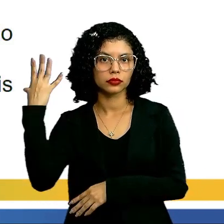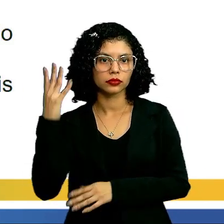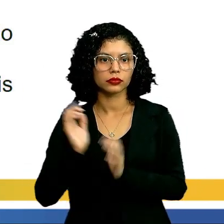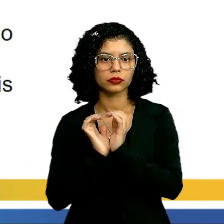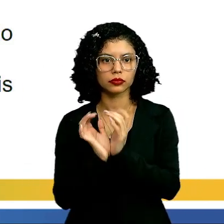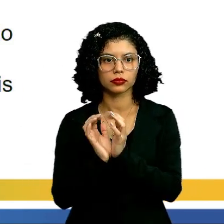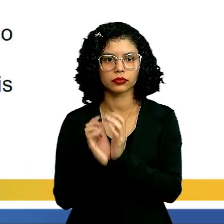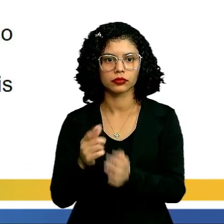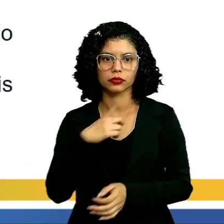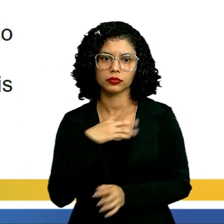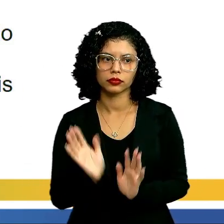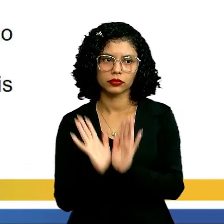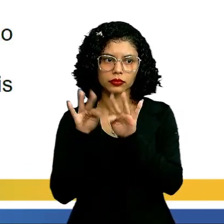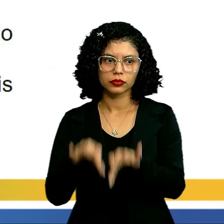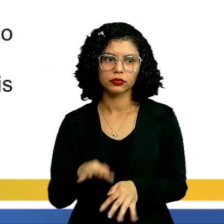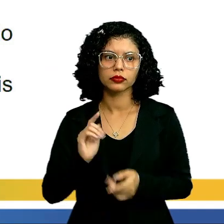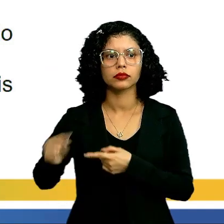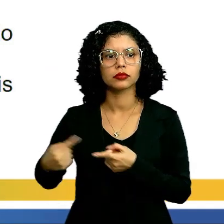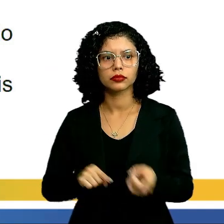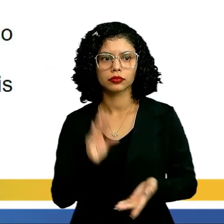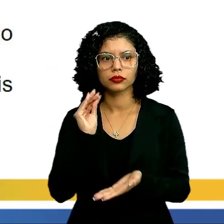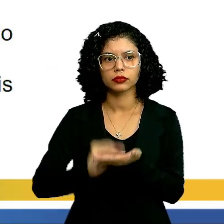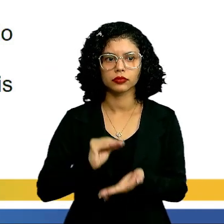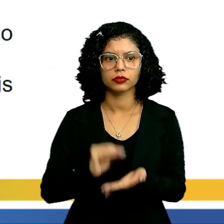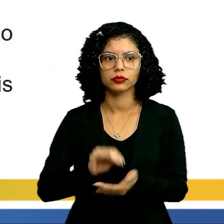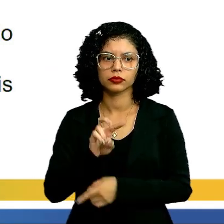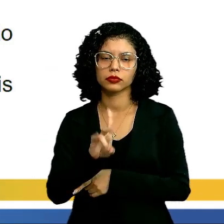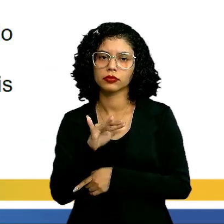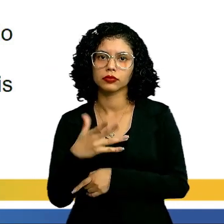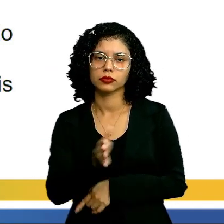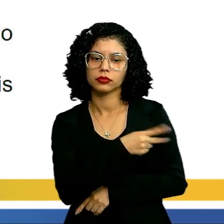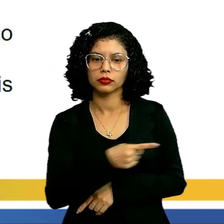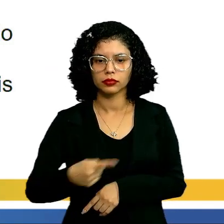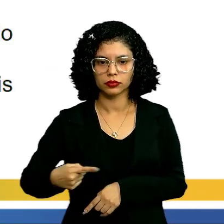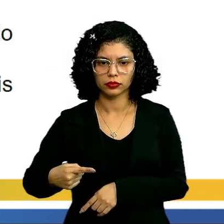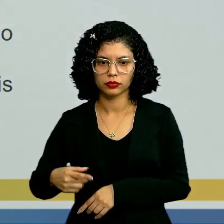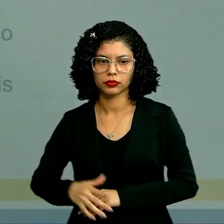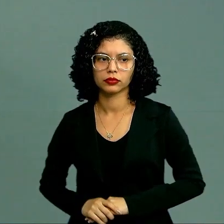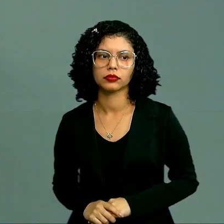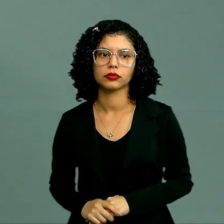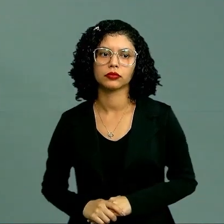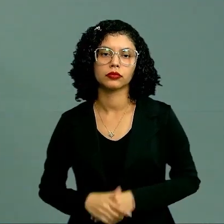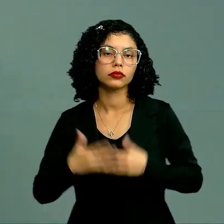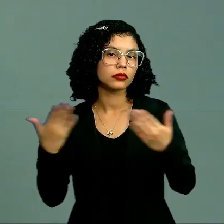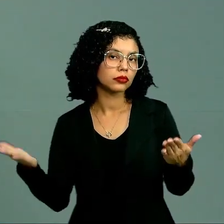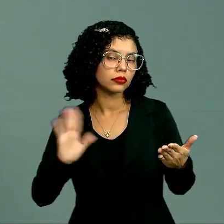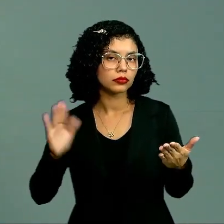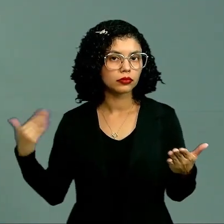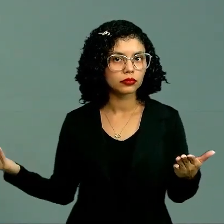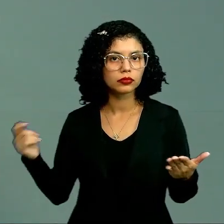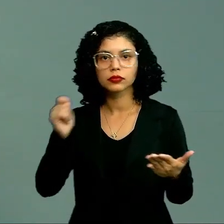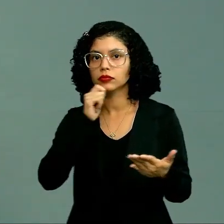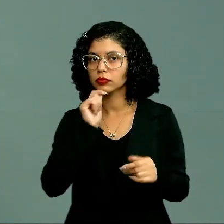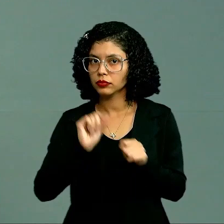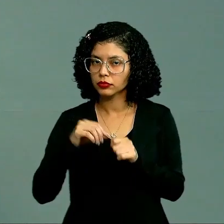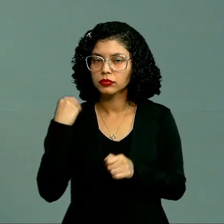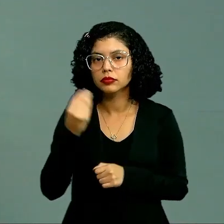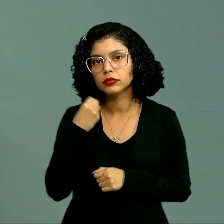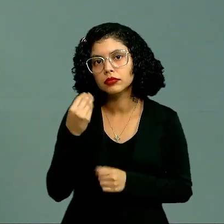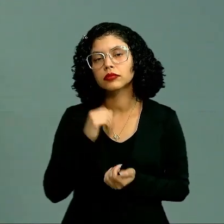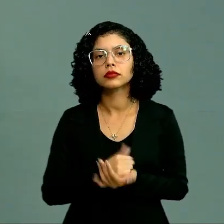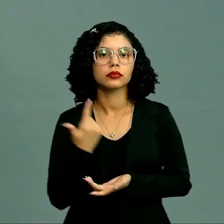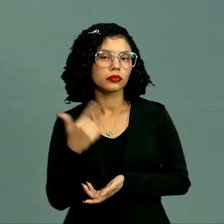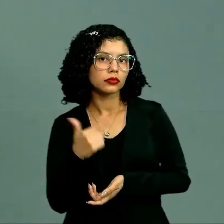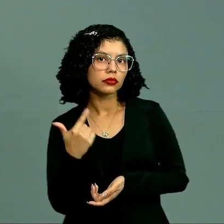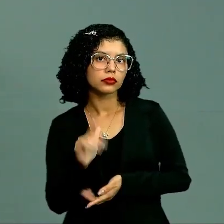no cérebro têm a finalidade de provocar a falta de vocalização dos ratos. Quando eles foram fazer essa experiência, eles